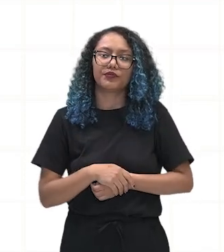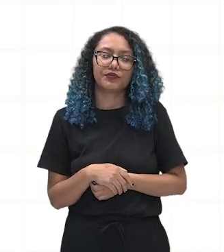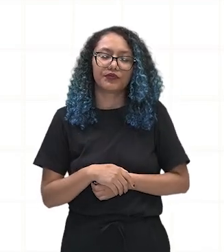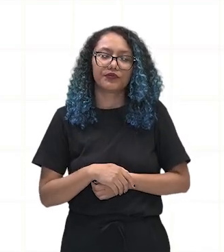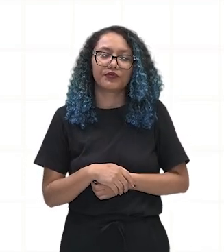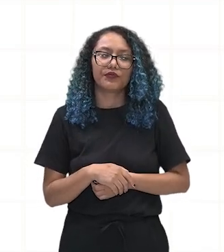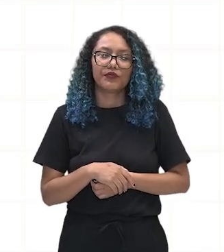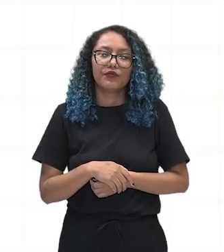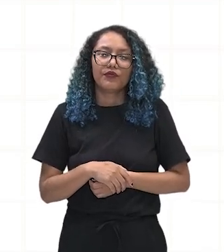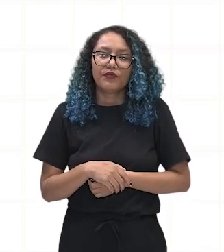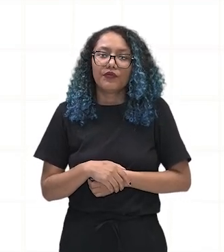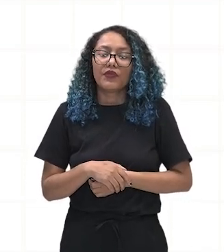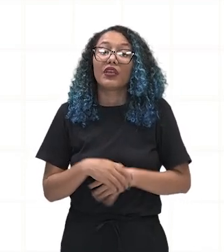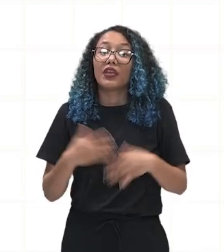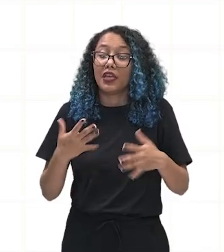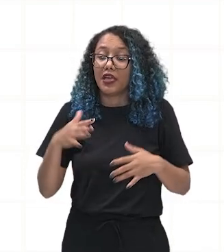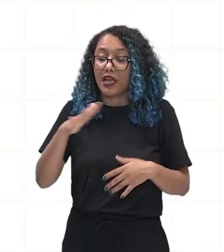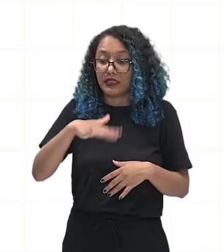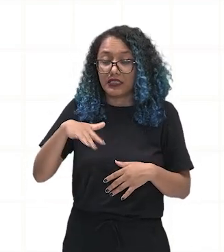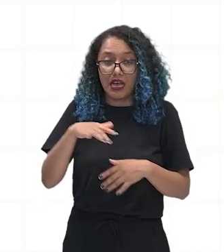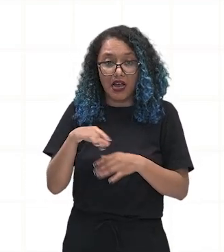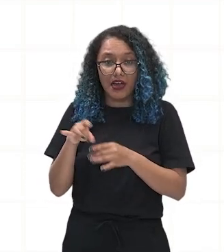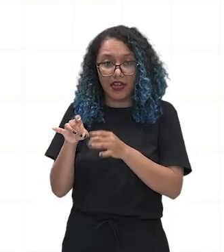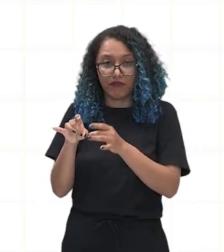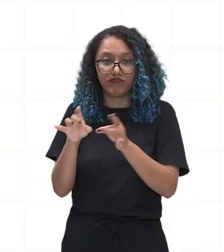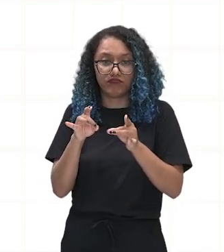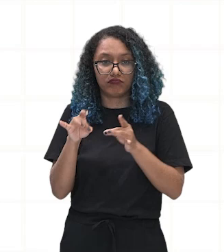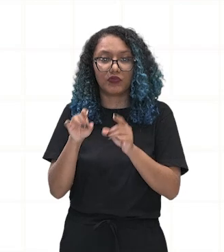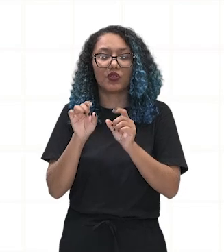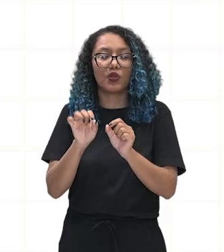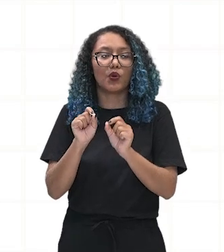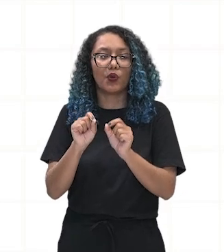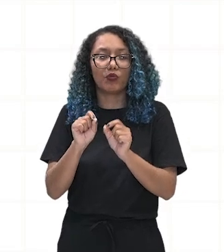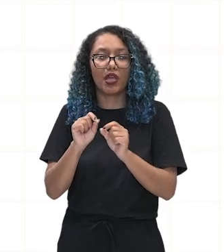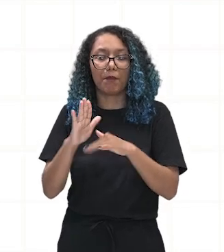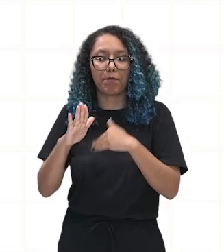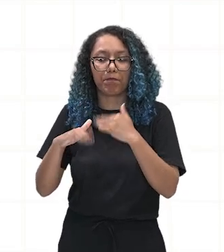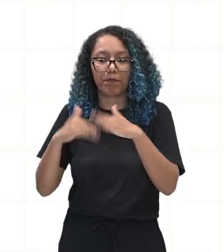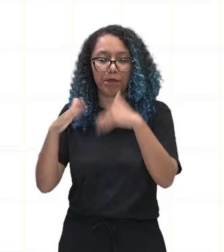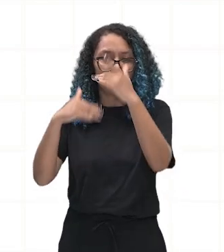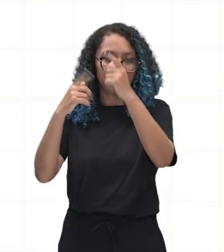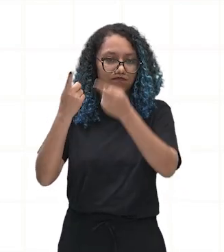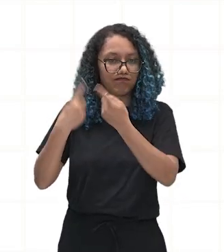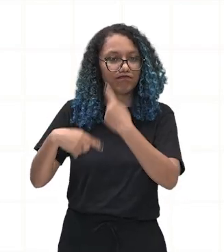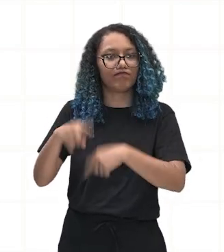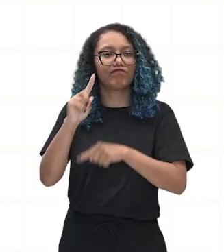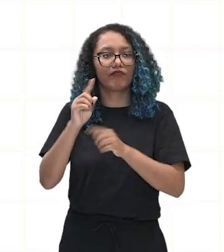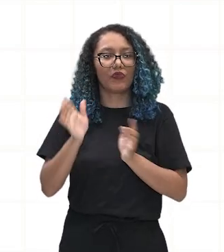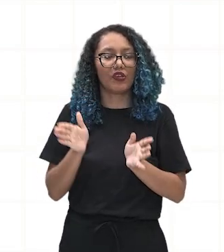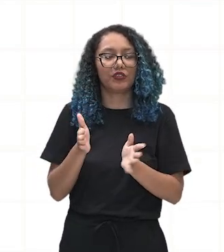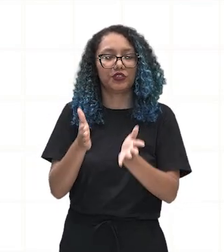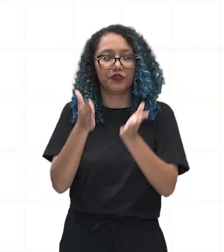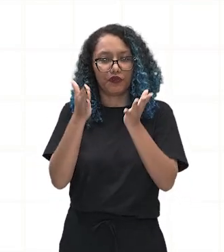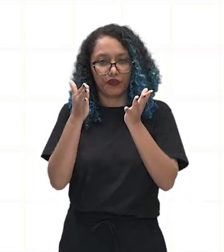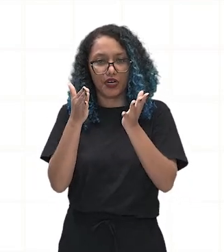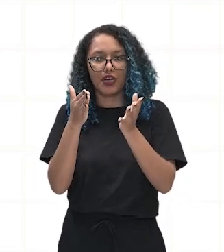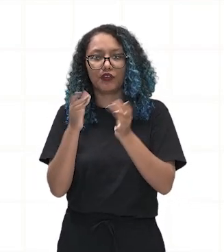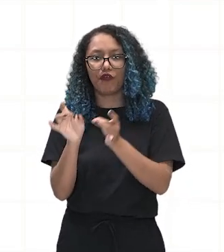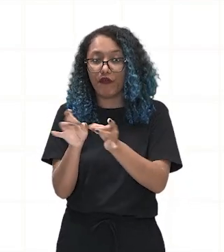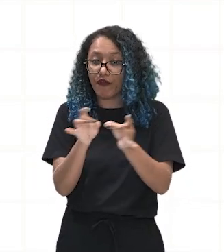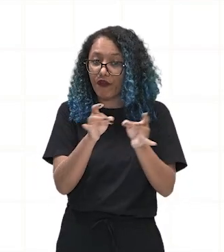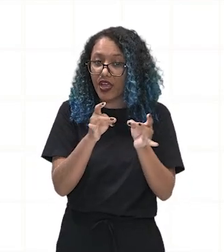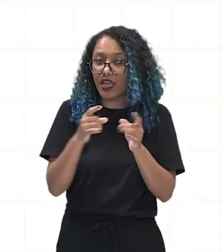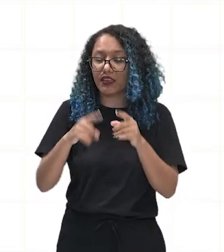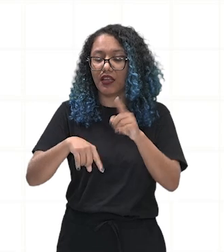vez mais prósperos, incentivando o comércio de mercadorias de luxo e